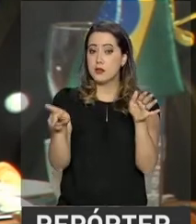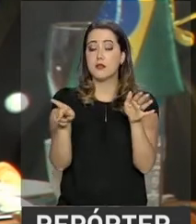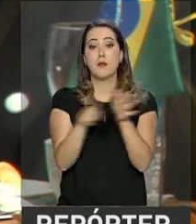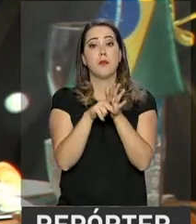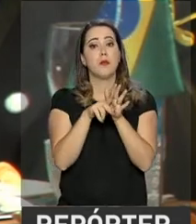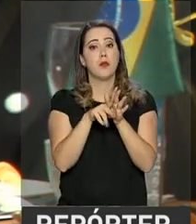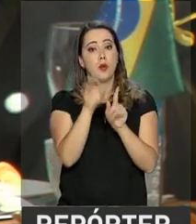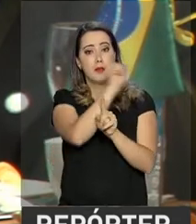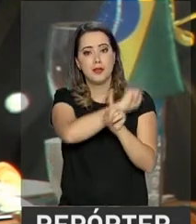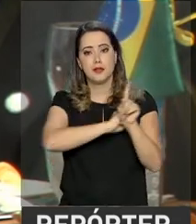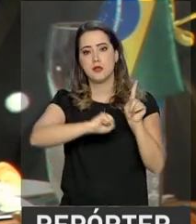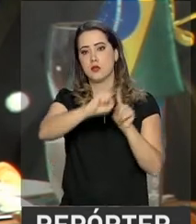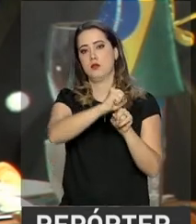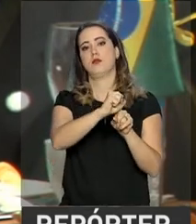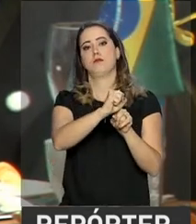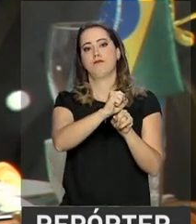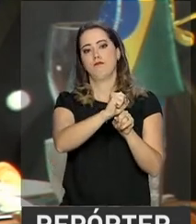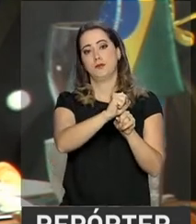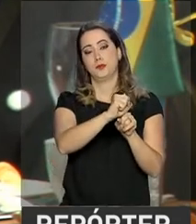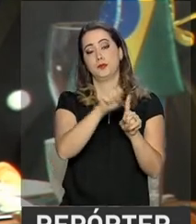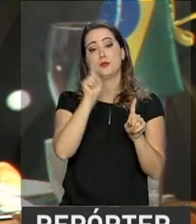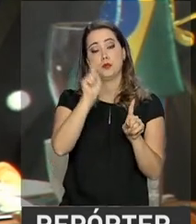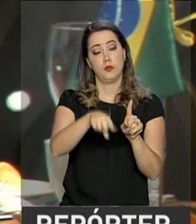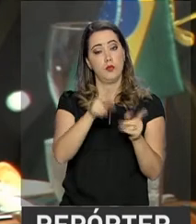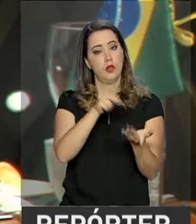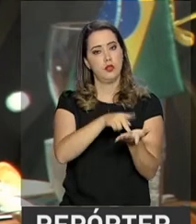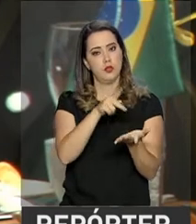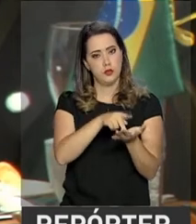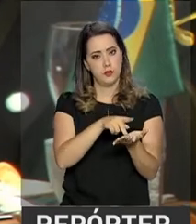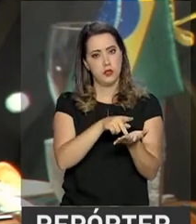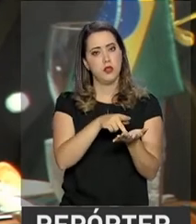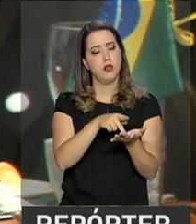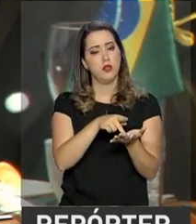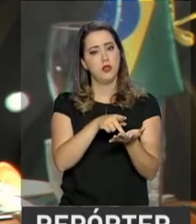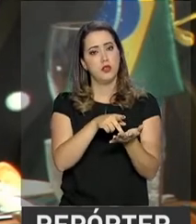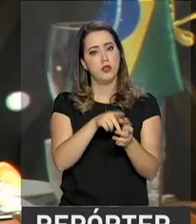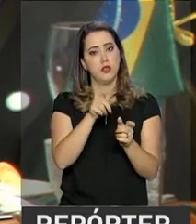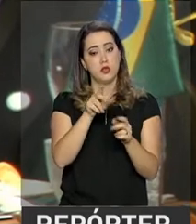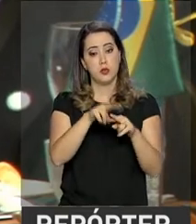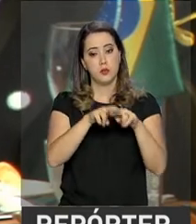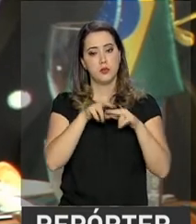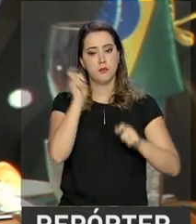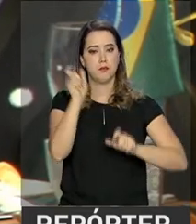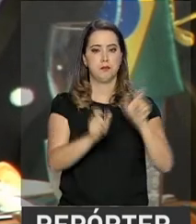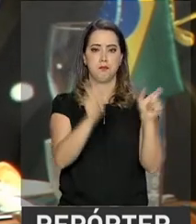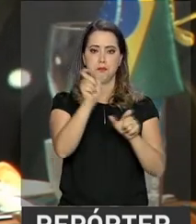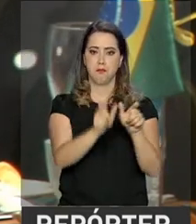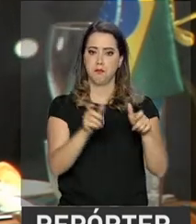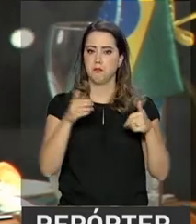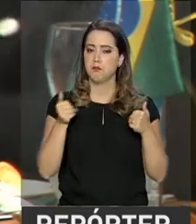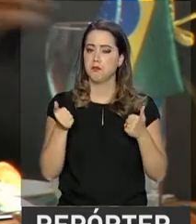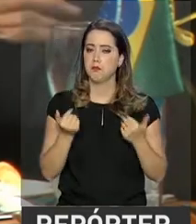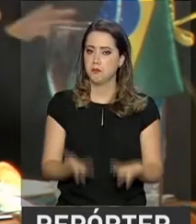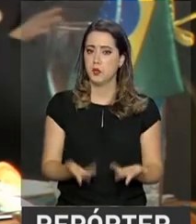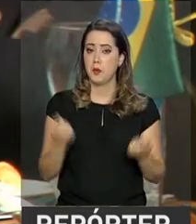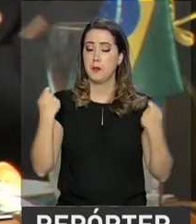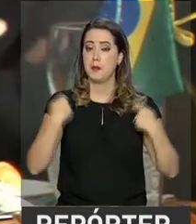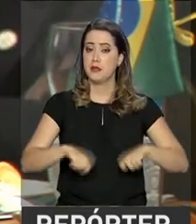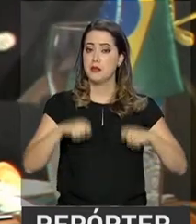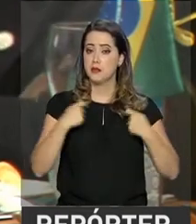e por isso está na verdade a serviço das pessoas deve naturalmente